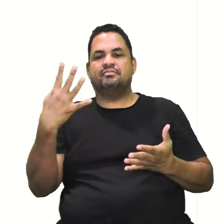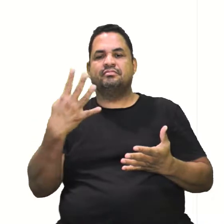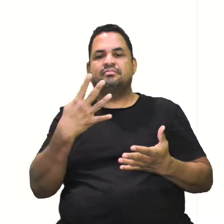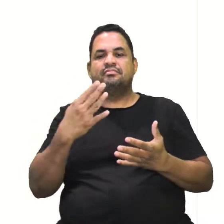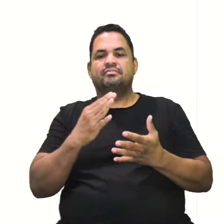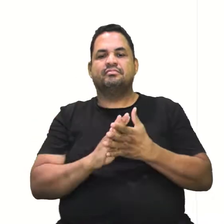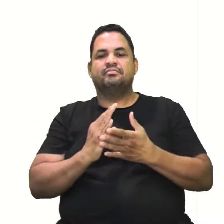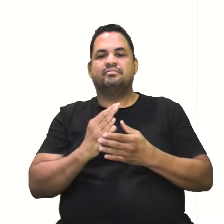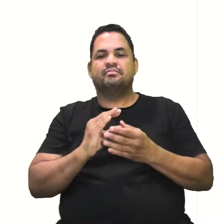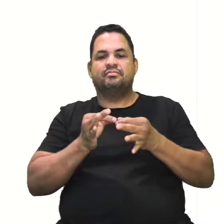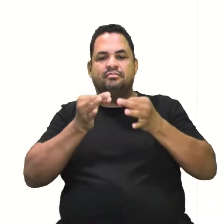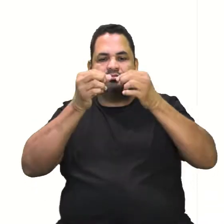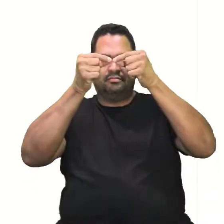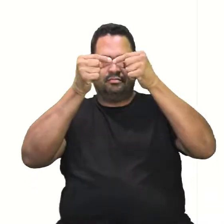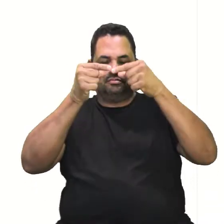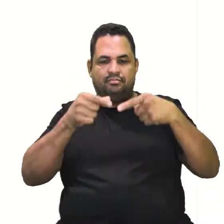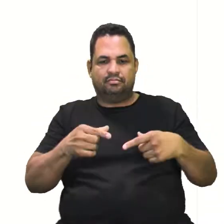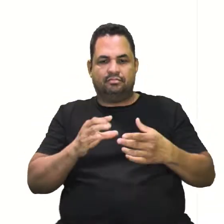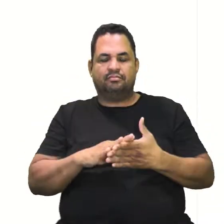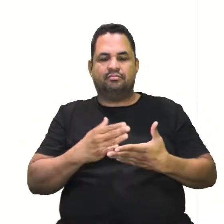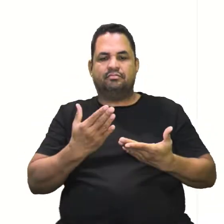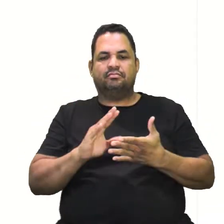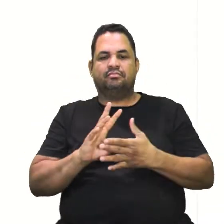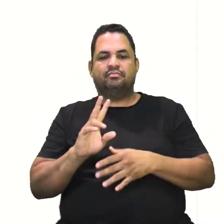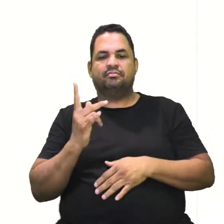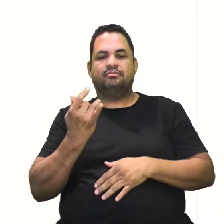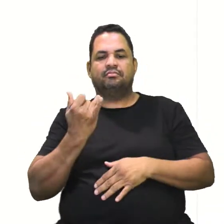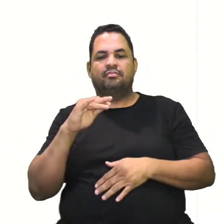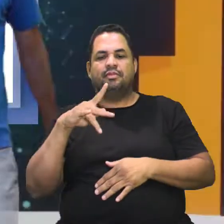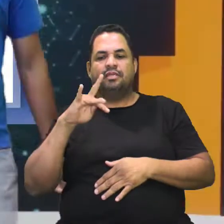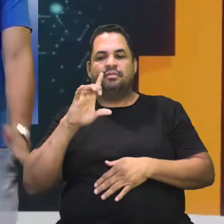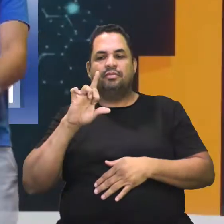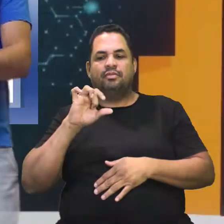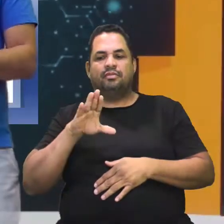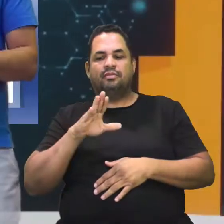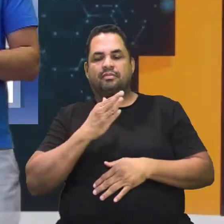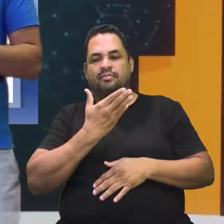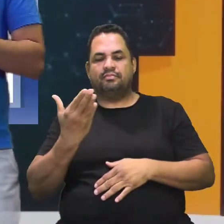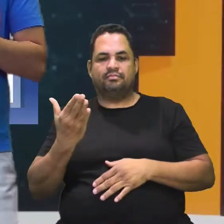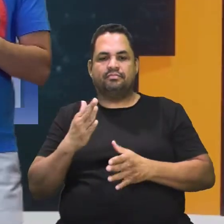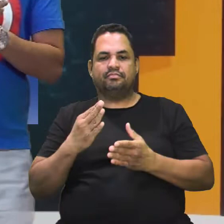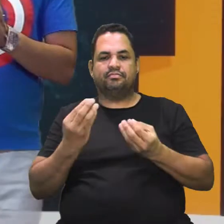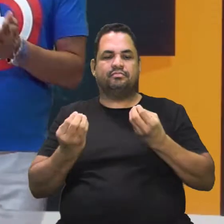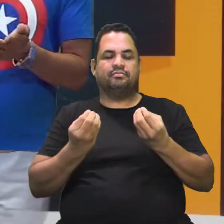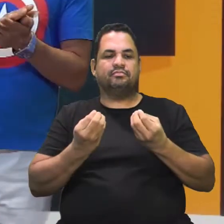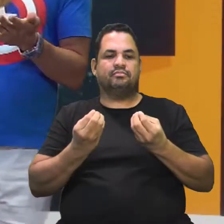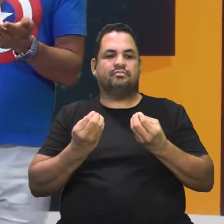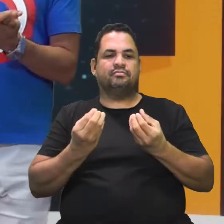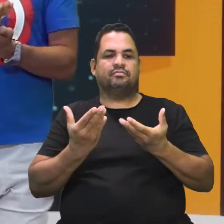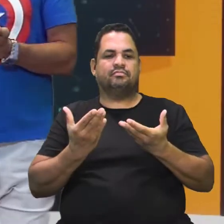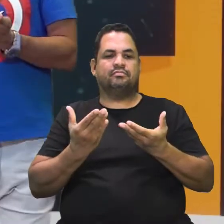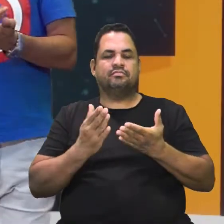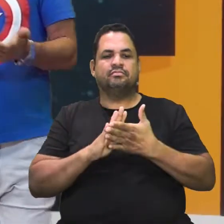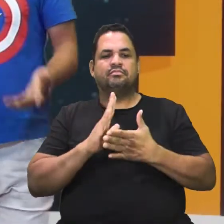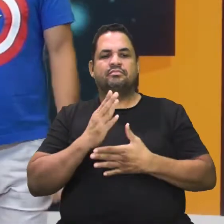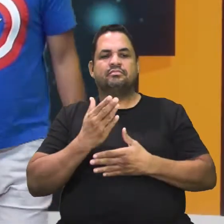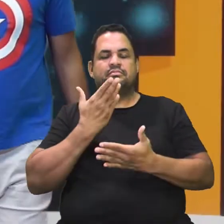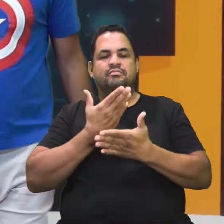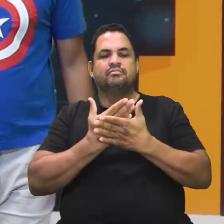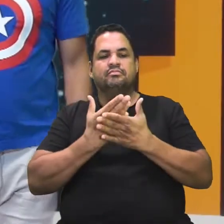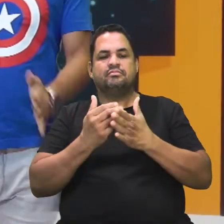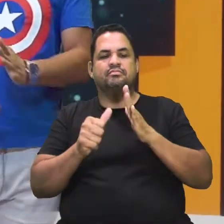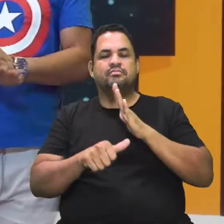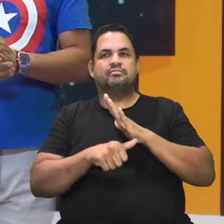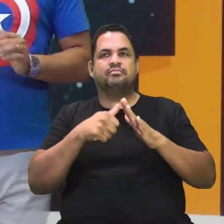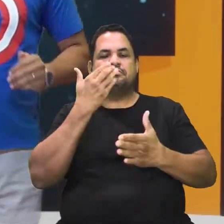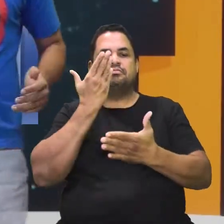4 de cônicas. Vamos lá. Hipérbole, aquela conversa inicial aqui com a gente. A gente já viu lá na primeira